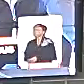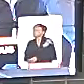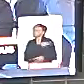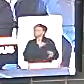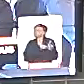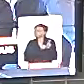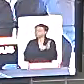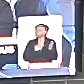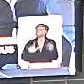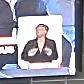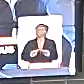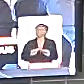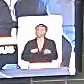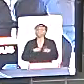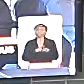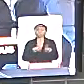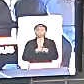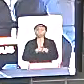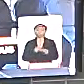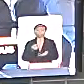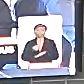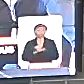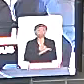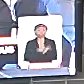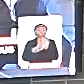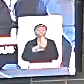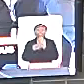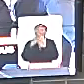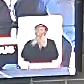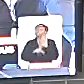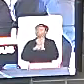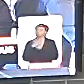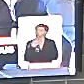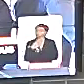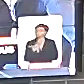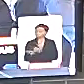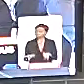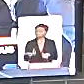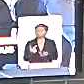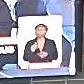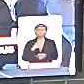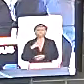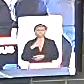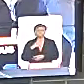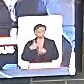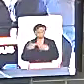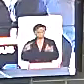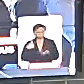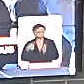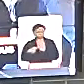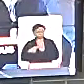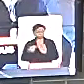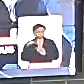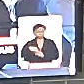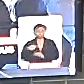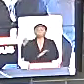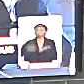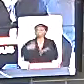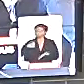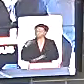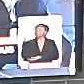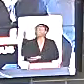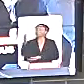lei para dar esse benefício esse direito que é de vocês e tem uma situação que eu quero colocar aqui um compromisso que eu vou vou fazer futuramente que